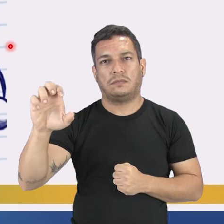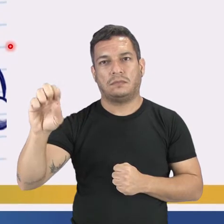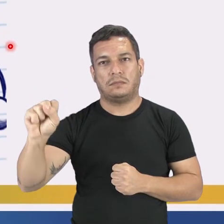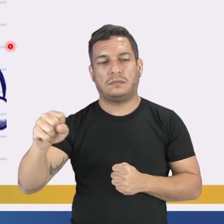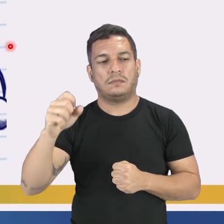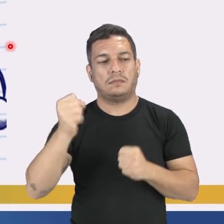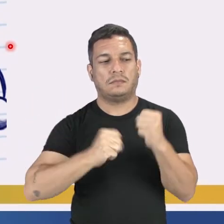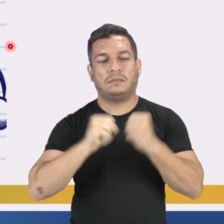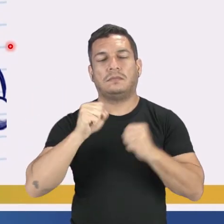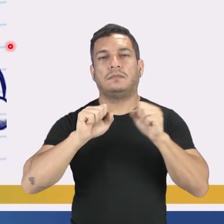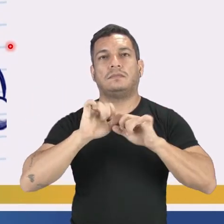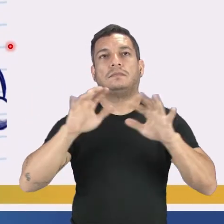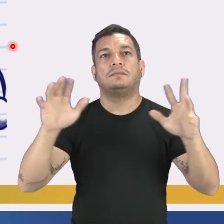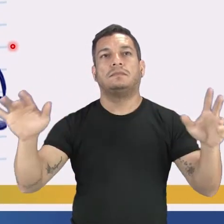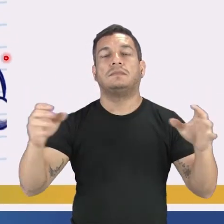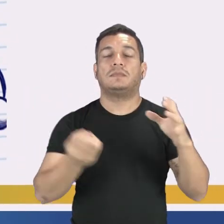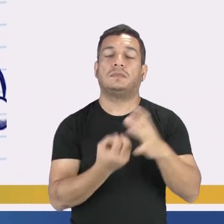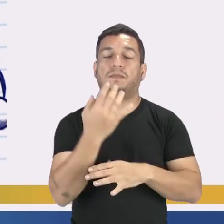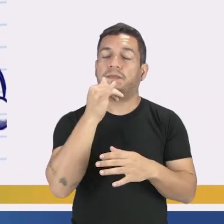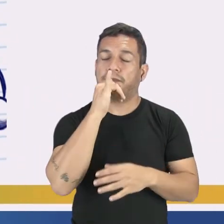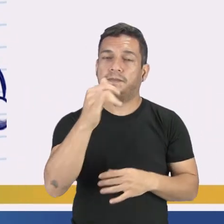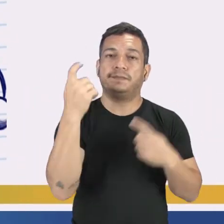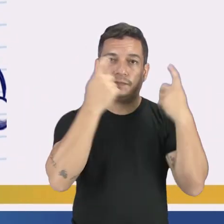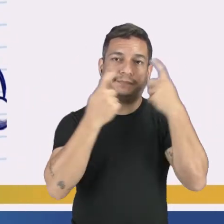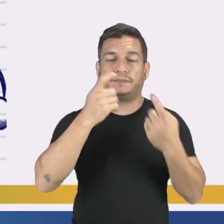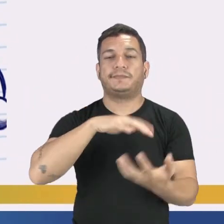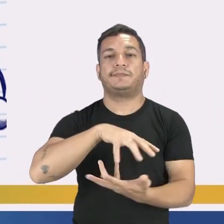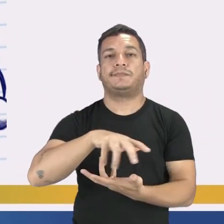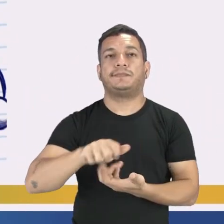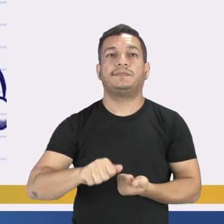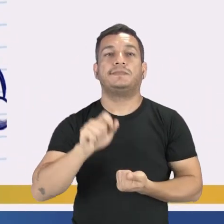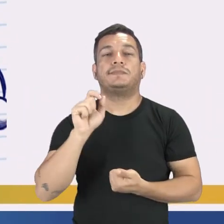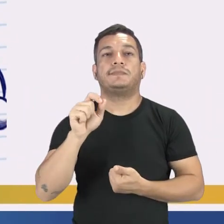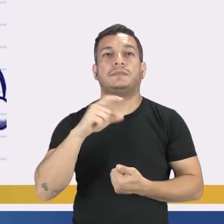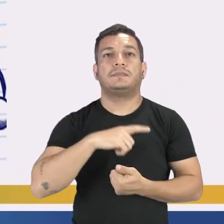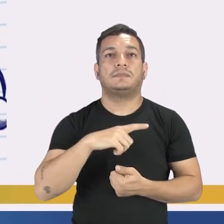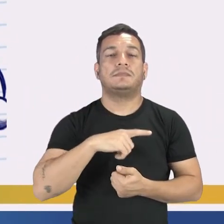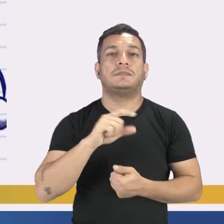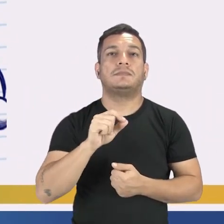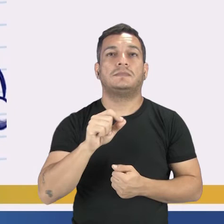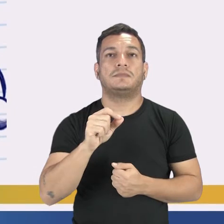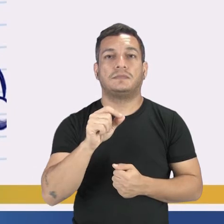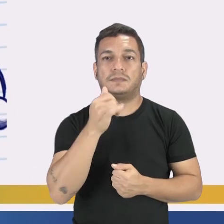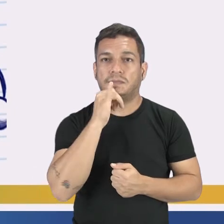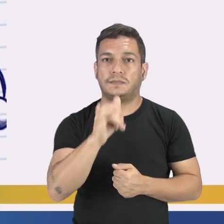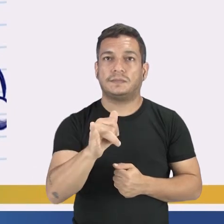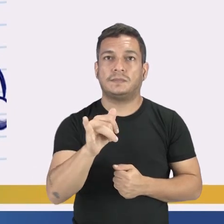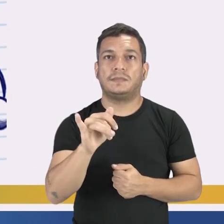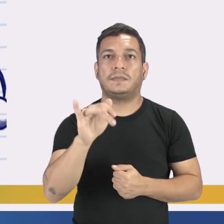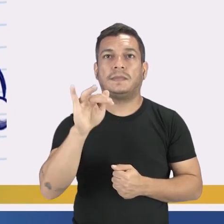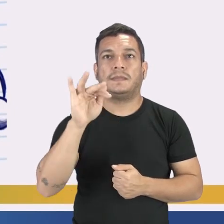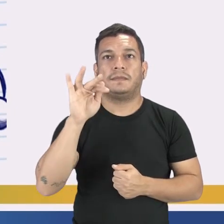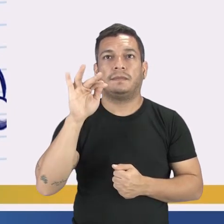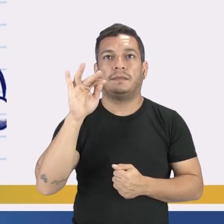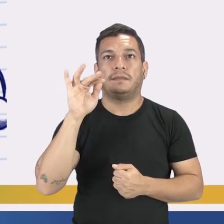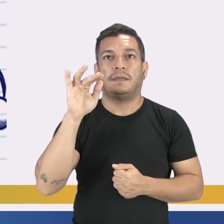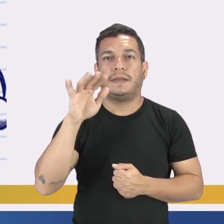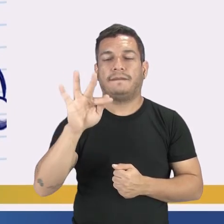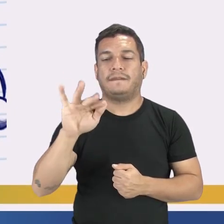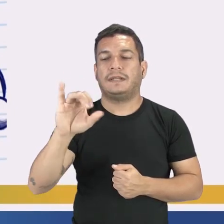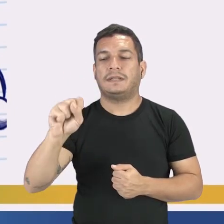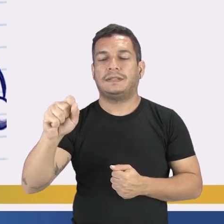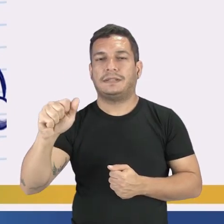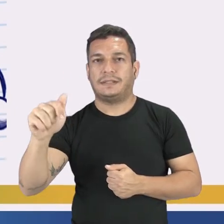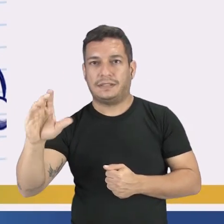produção de energia, o que é uma preocupação mundial. Então, nas usinas nucleares, a energia é obtida por meio de fissão nuclear, que